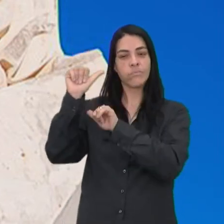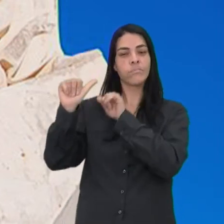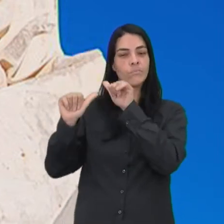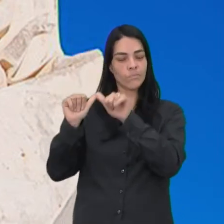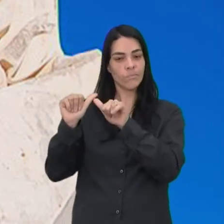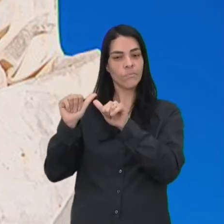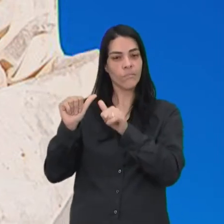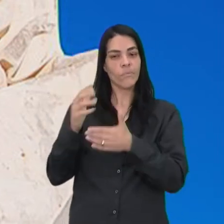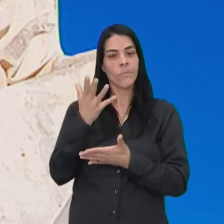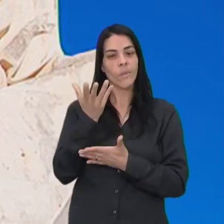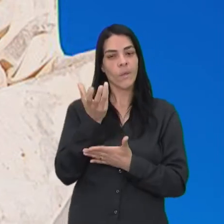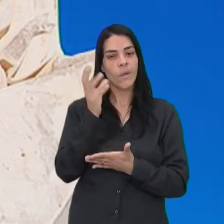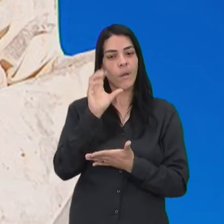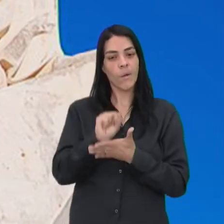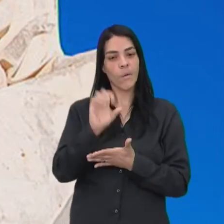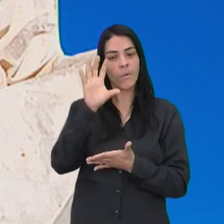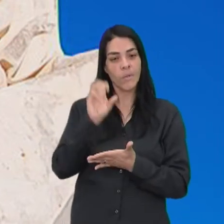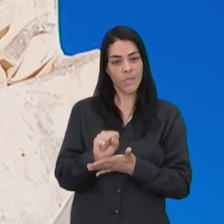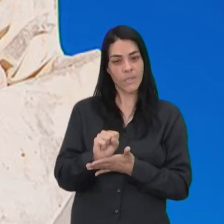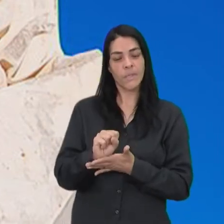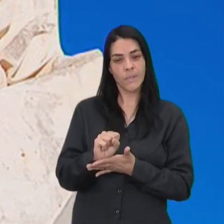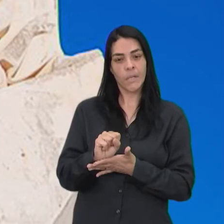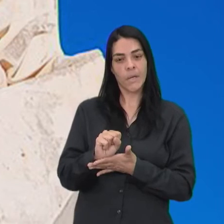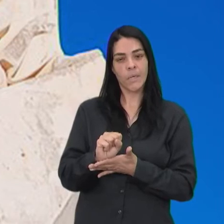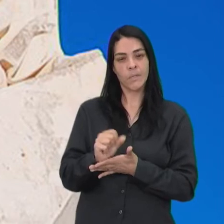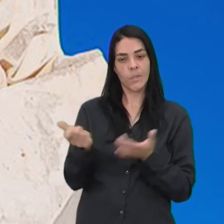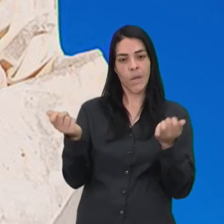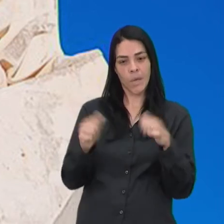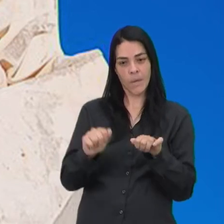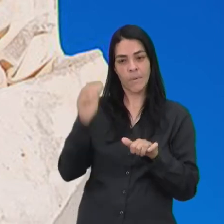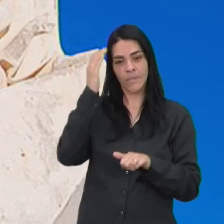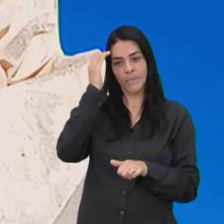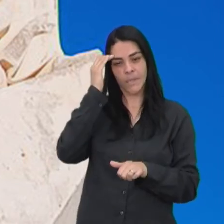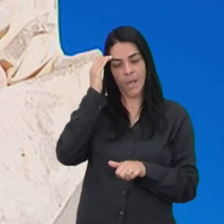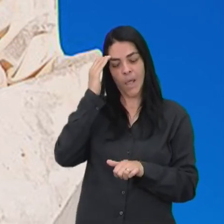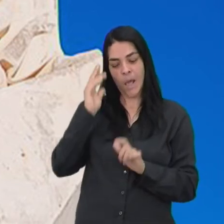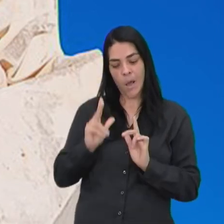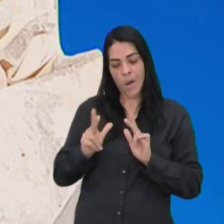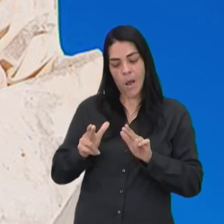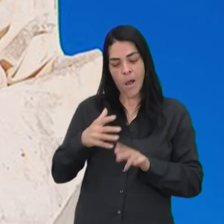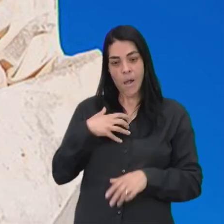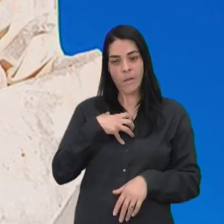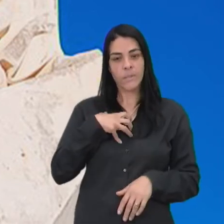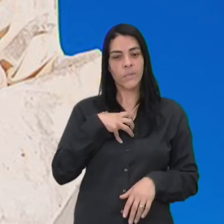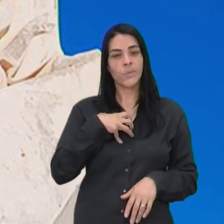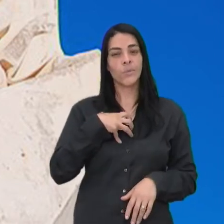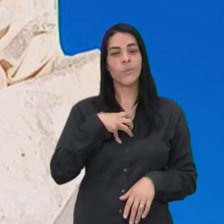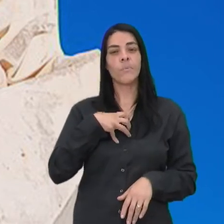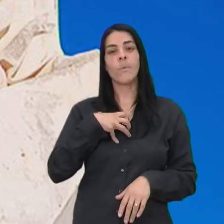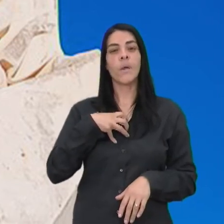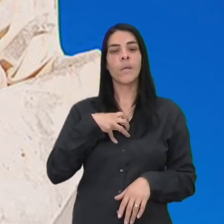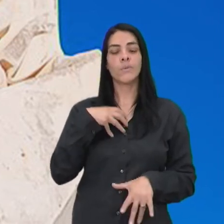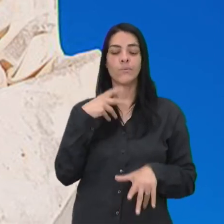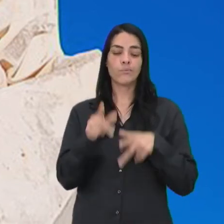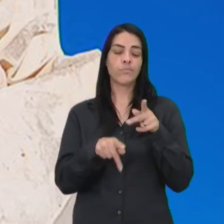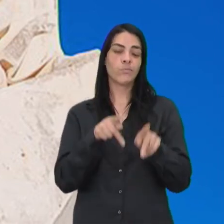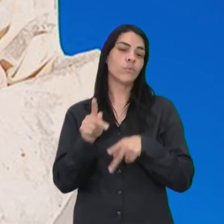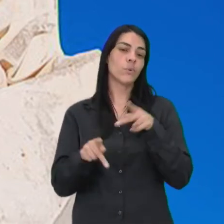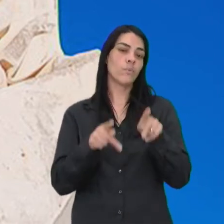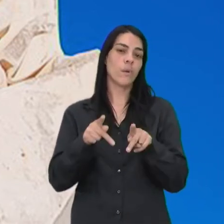ela pode até mesmo ser entendida como uma espécie de um sentimento de um povo